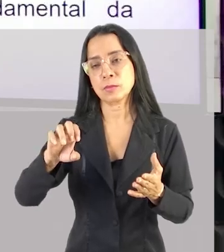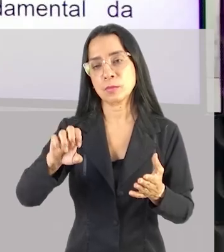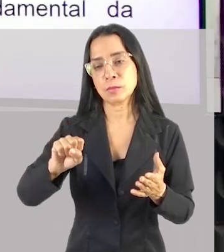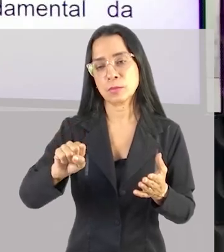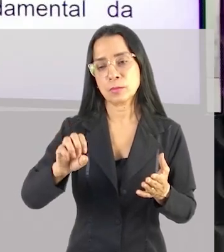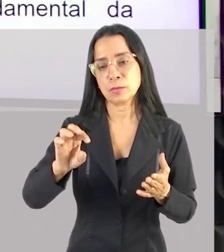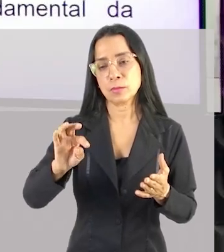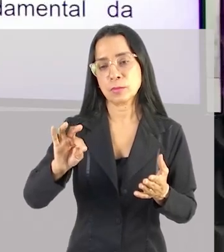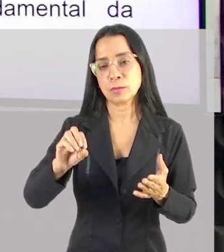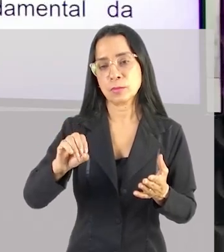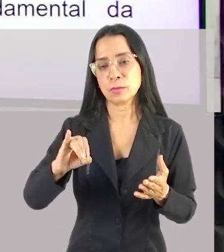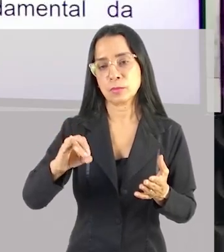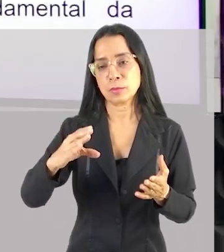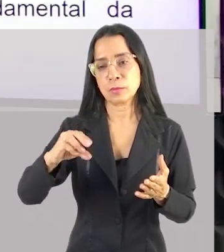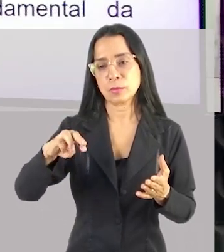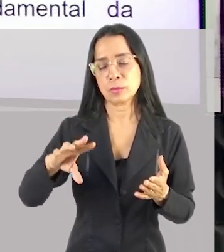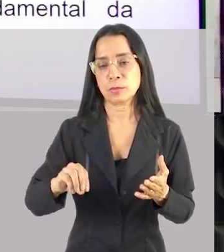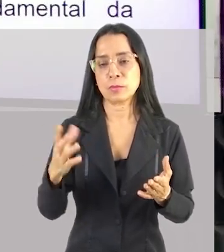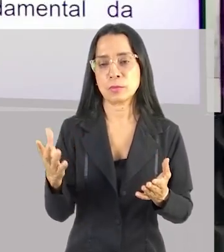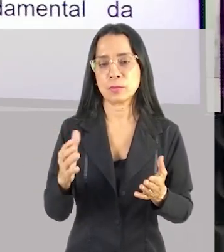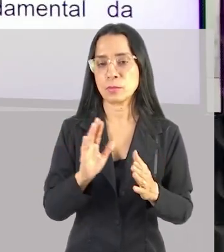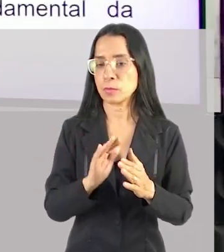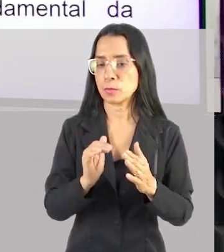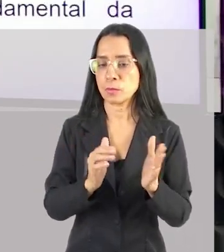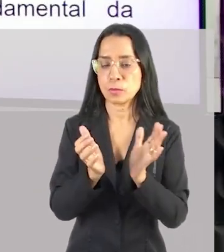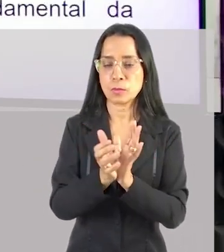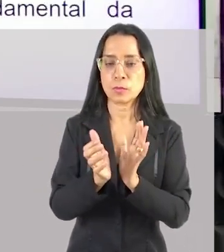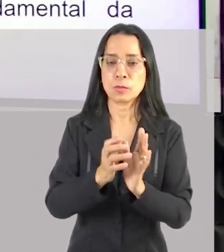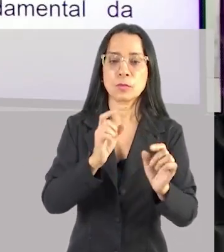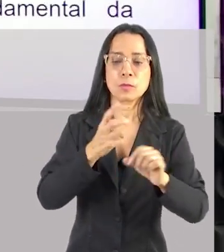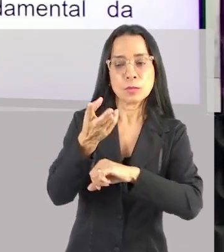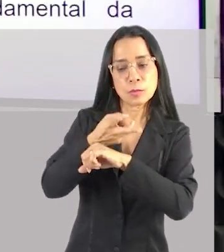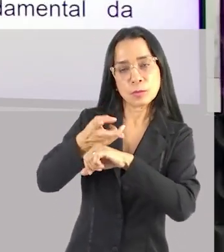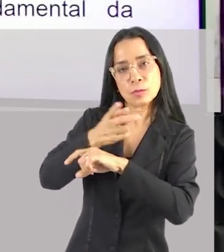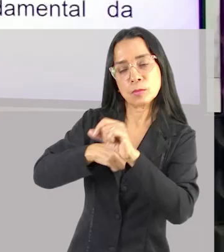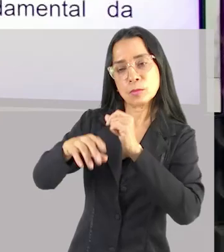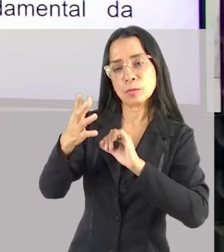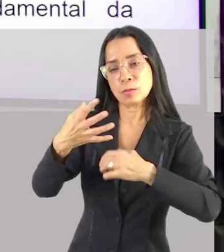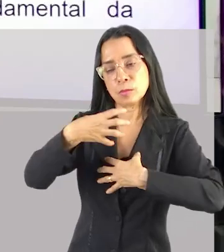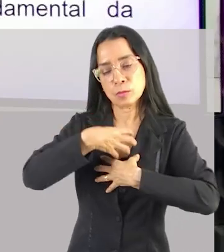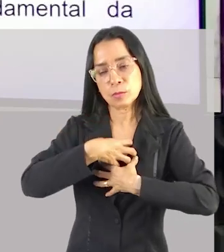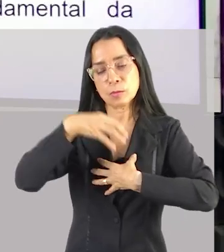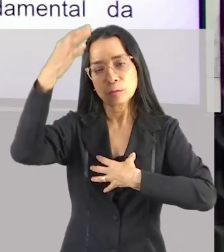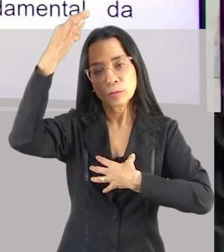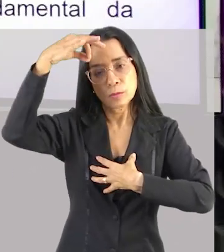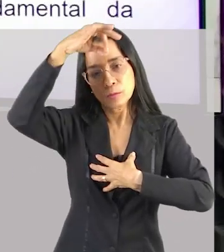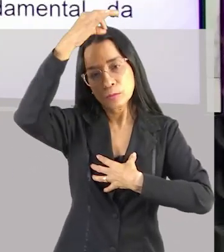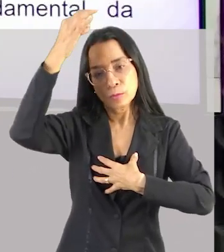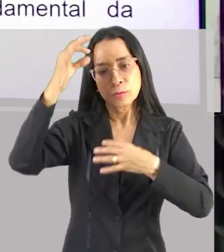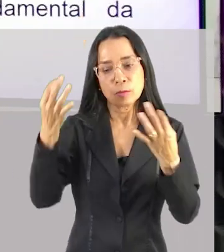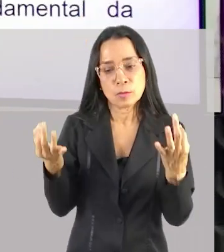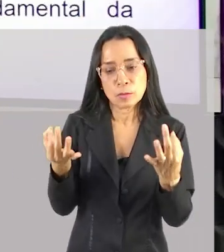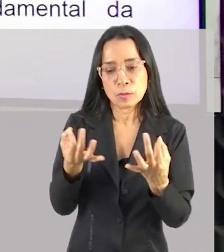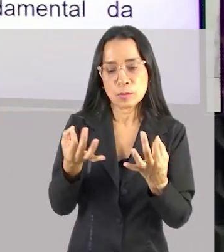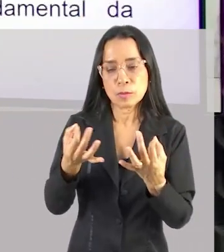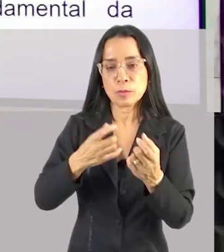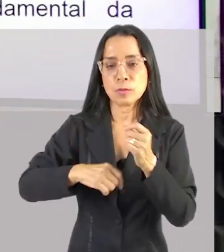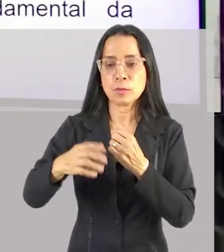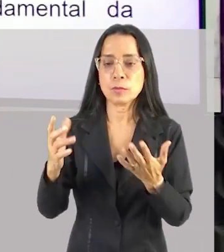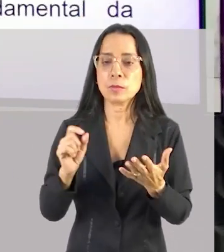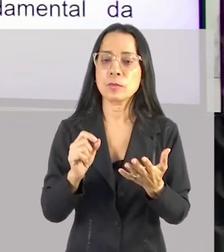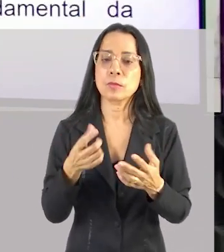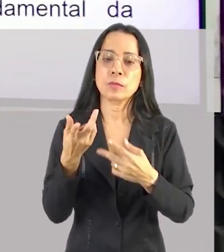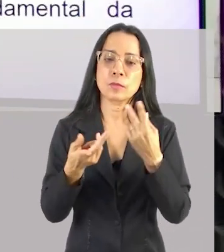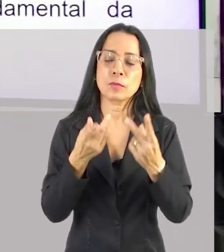O estoicismo, ele, como todas as correntes do helenismo, busca, né, esse estado de espírito pleno, e os estoicos vão dizer